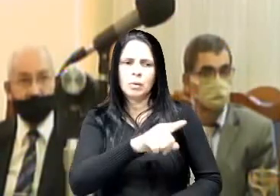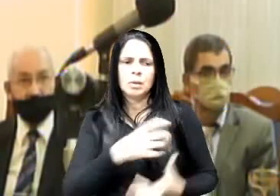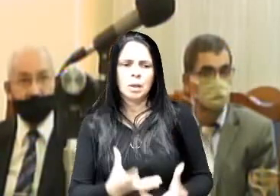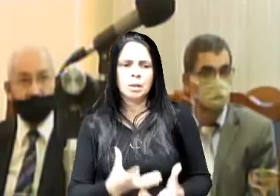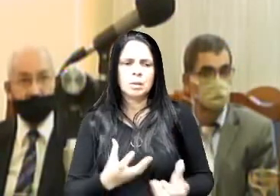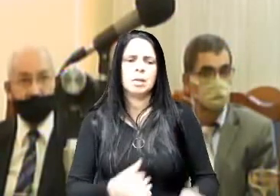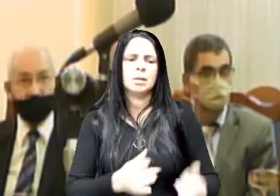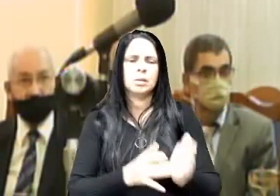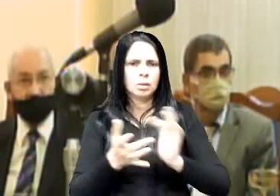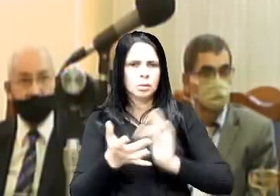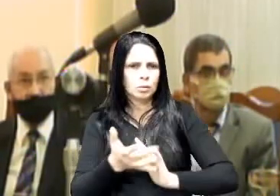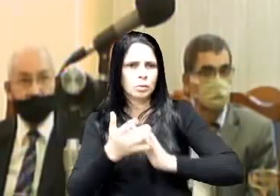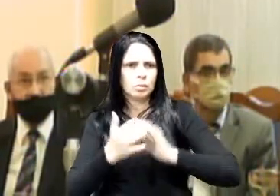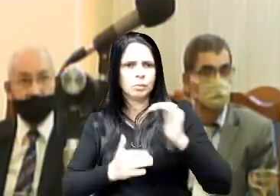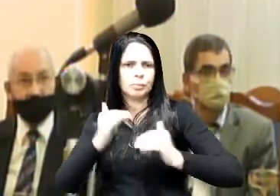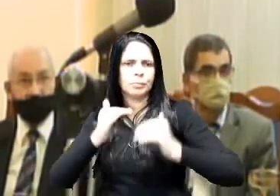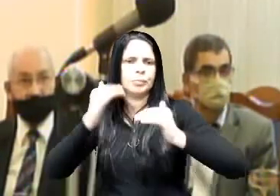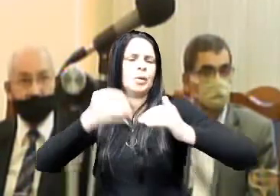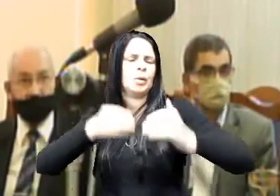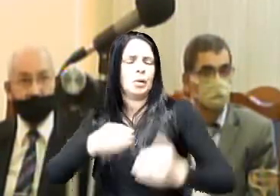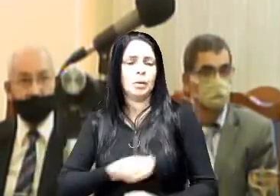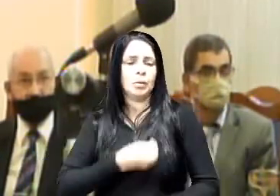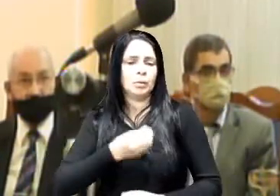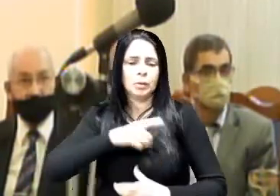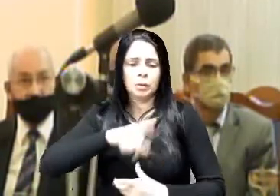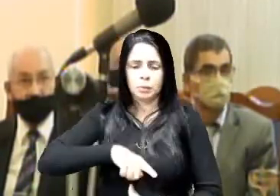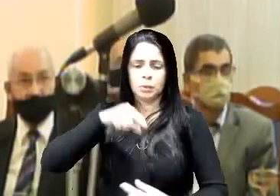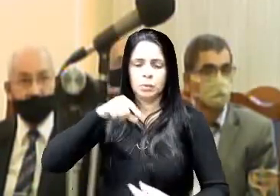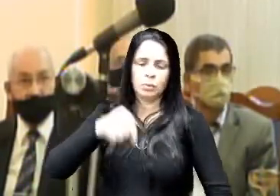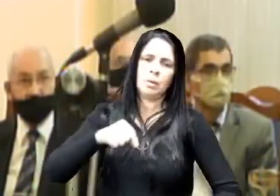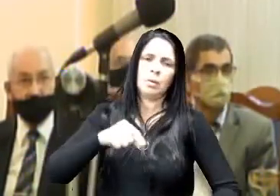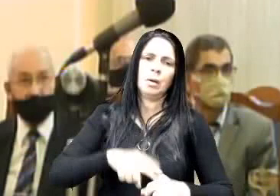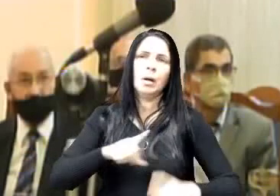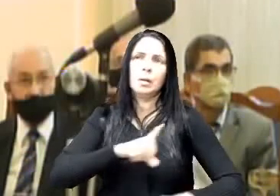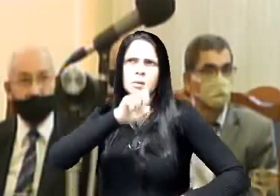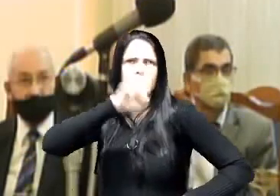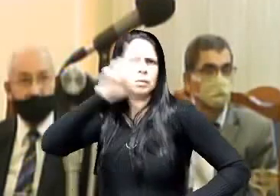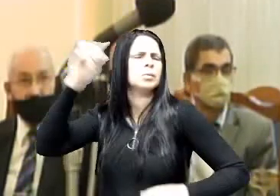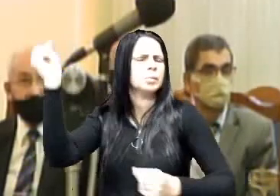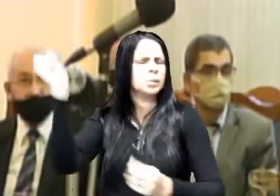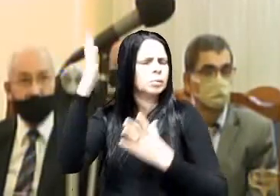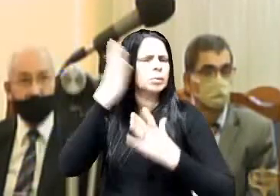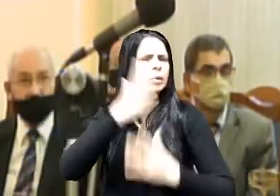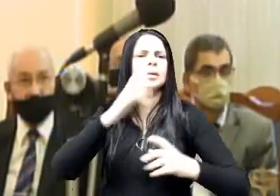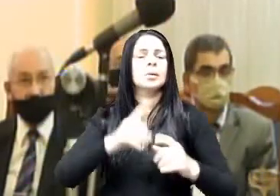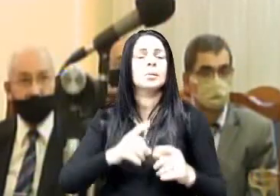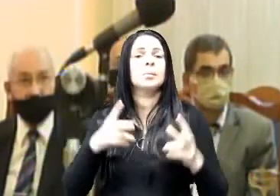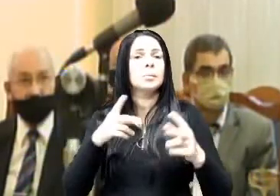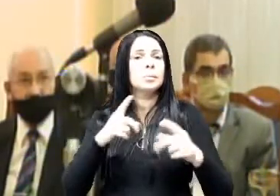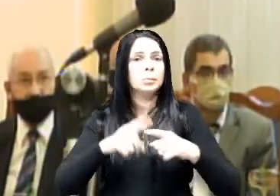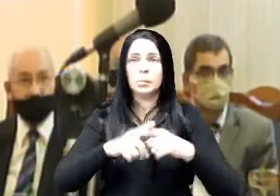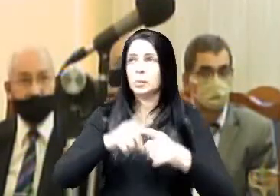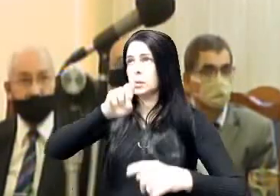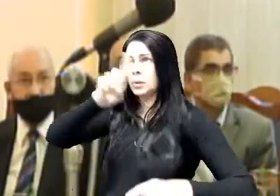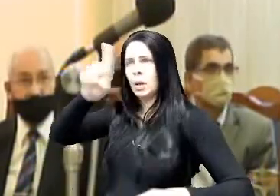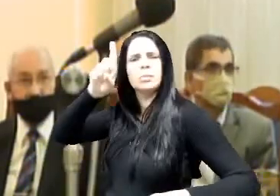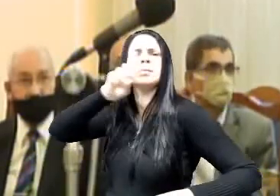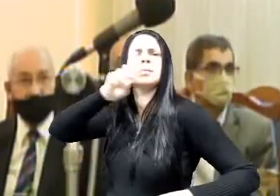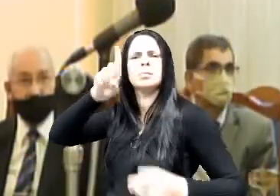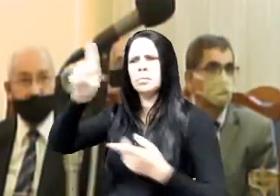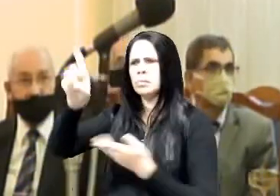vai crescendo na vida espiritual, Deus vai lhe ajudando, vai lhe abençoando. E como Deus é um Deus abençoador, você consegue chegar no